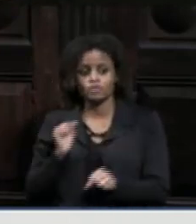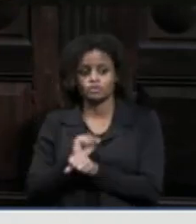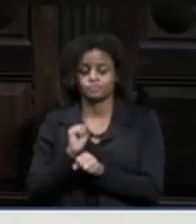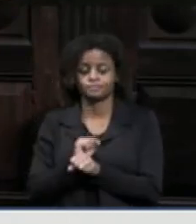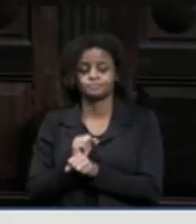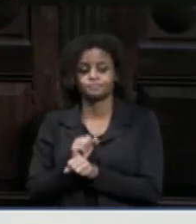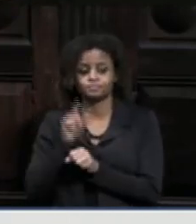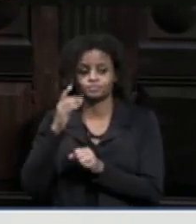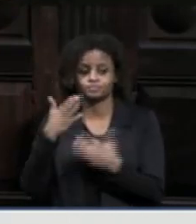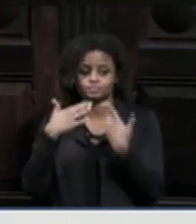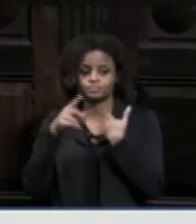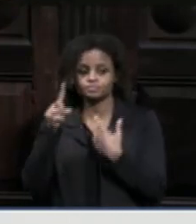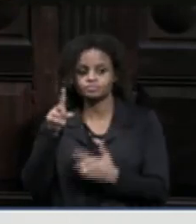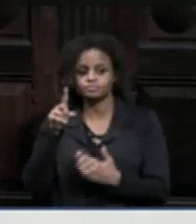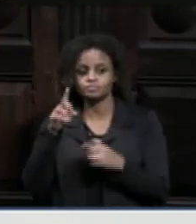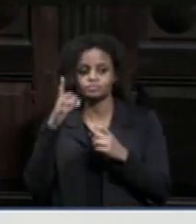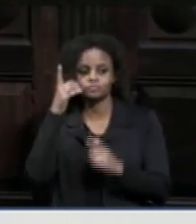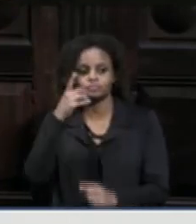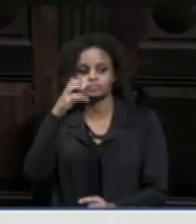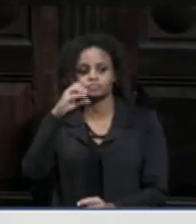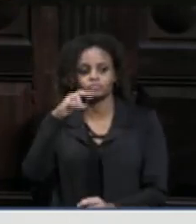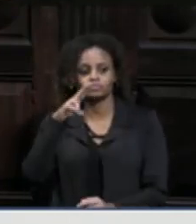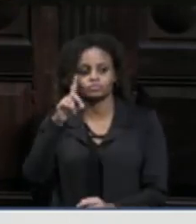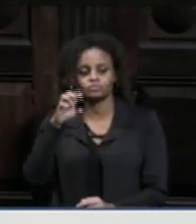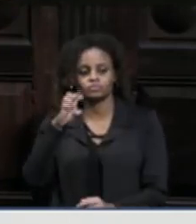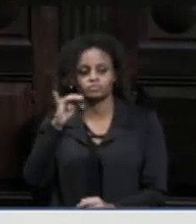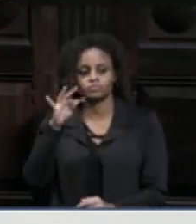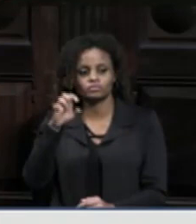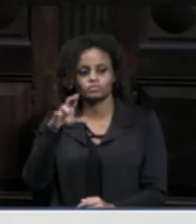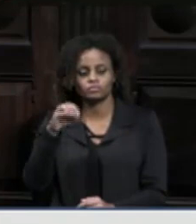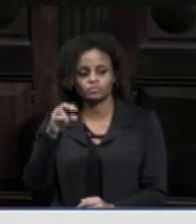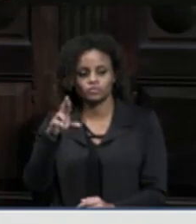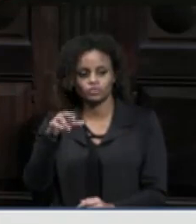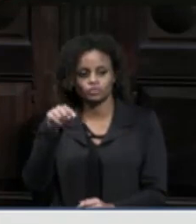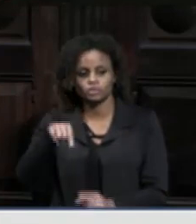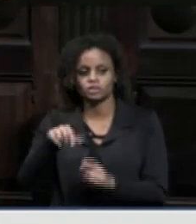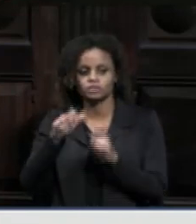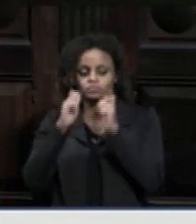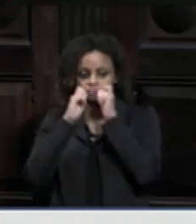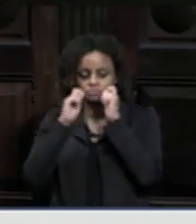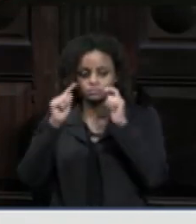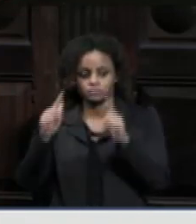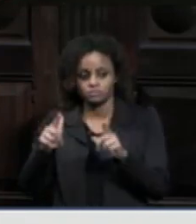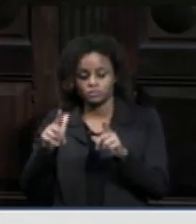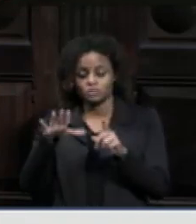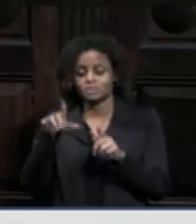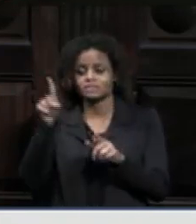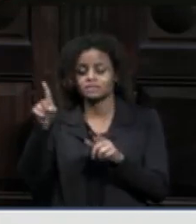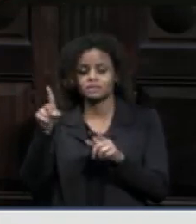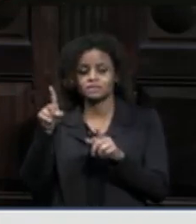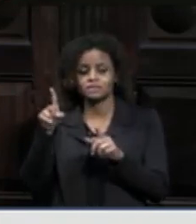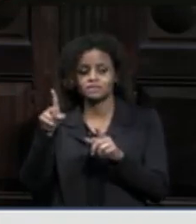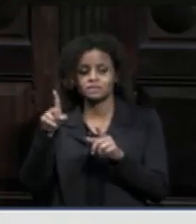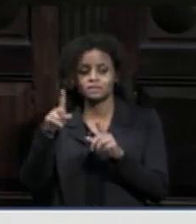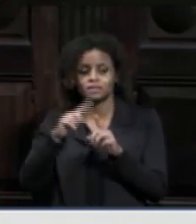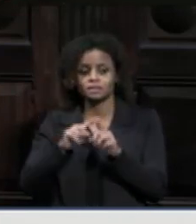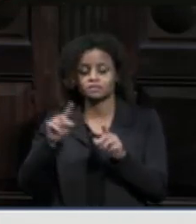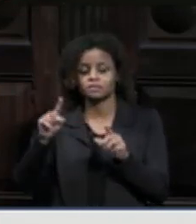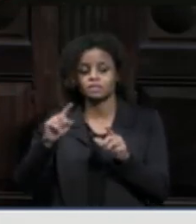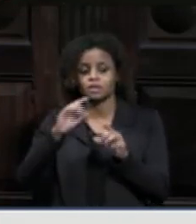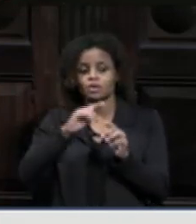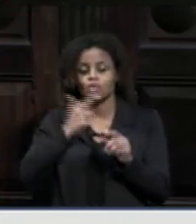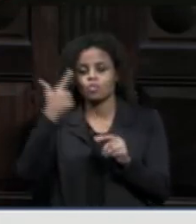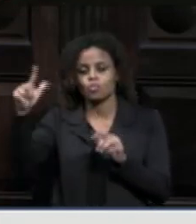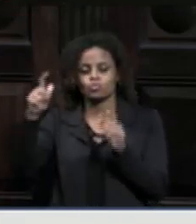plenário. O deputado Conte Bittencourt está de licença essa semana, foi para o município de Campos na segunda-feira, para uma audiência pública da Comissão